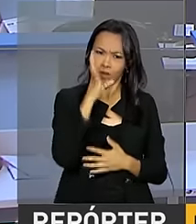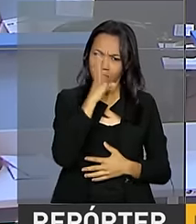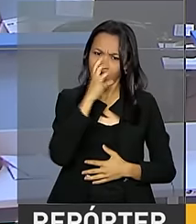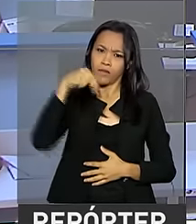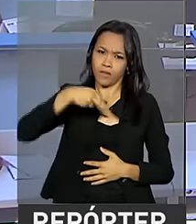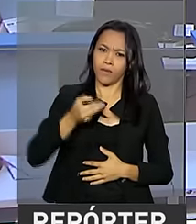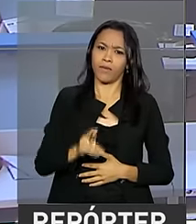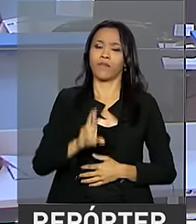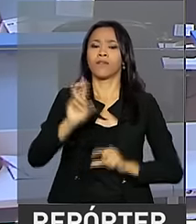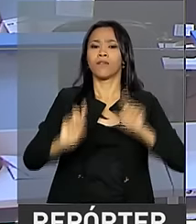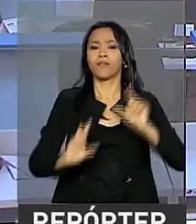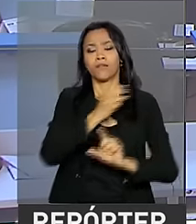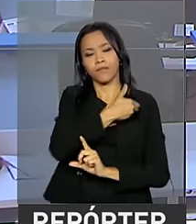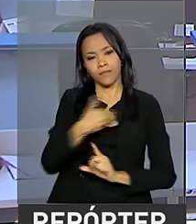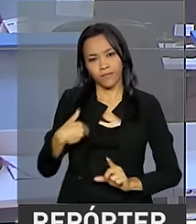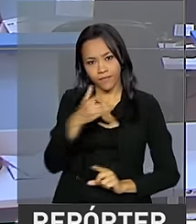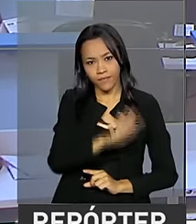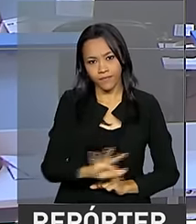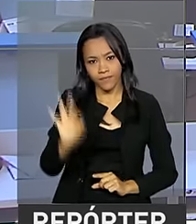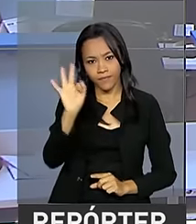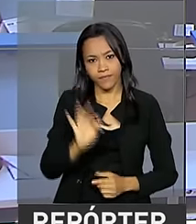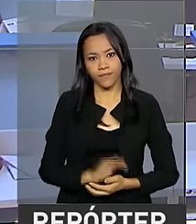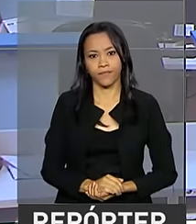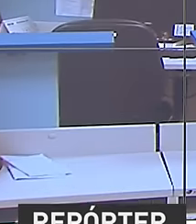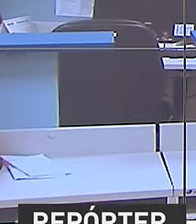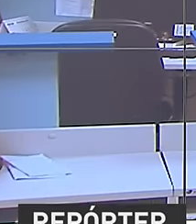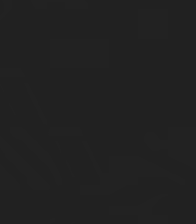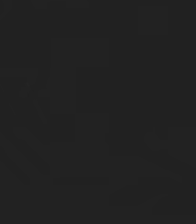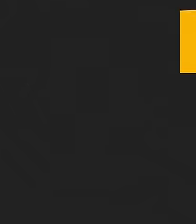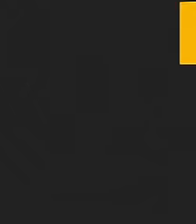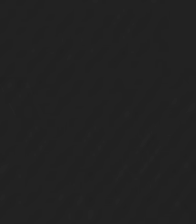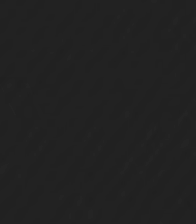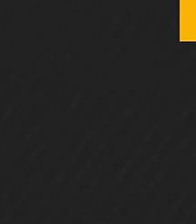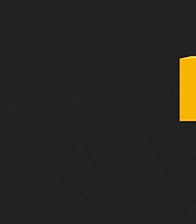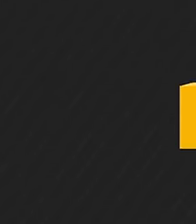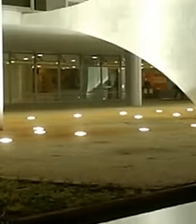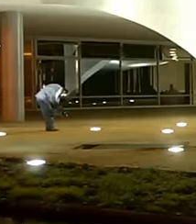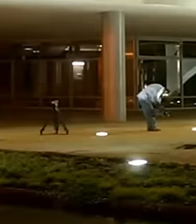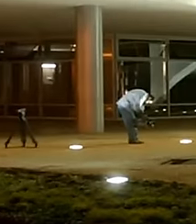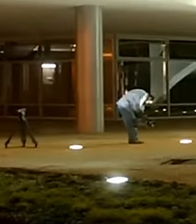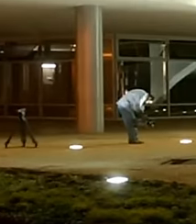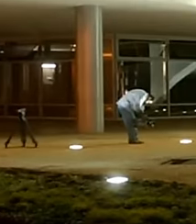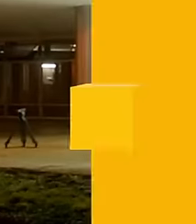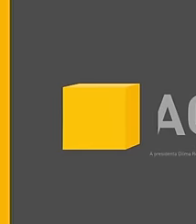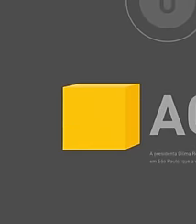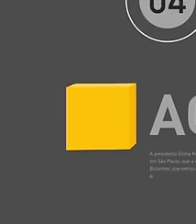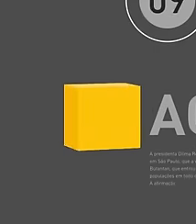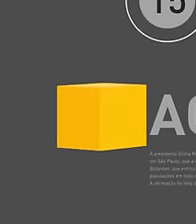gente aqui na TV NBR, a TV do Governo Federal.